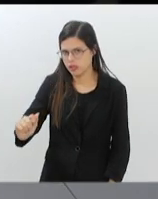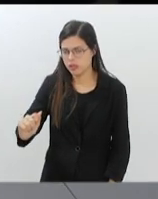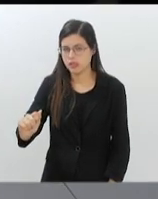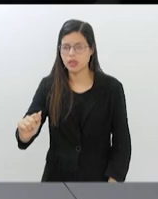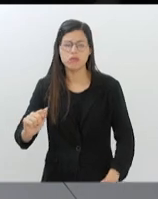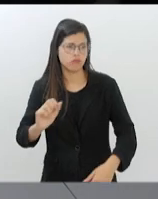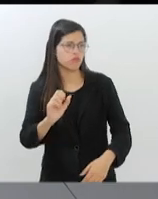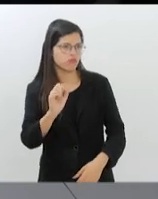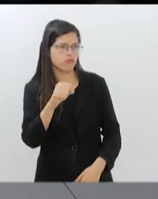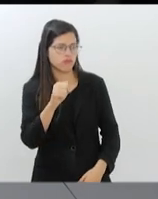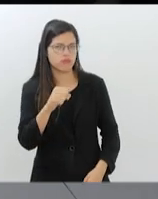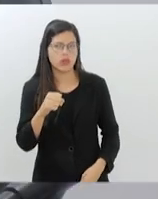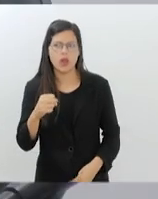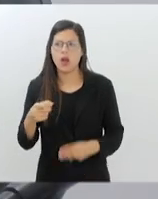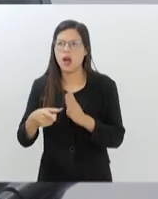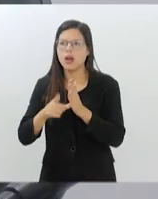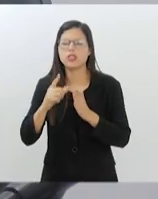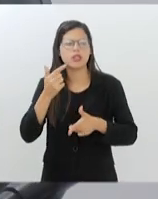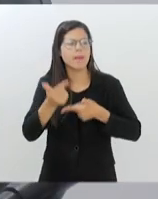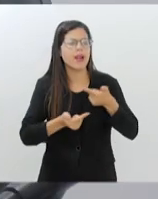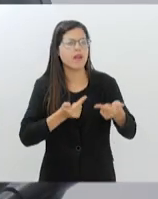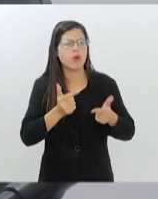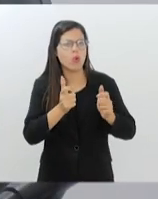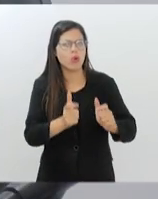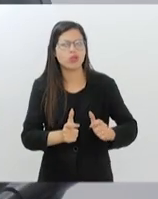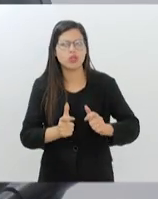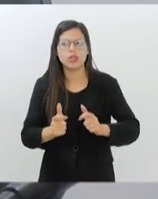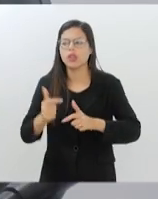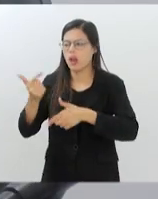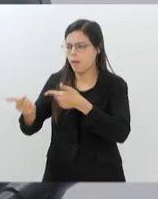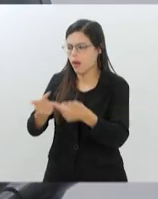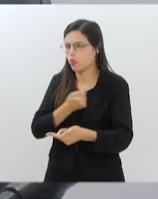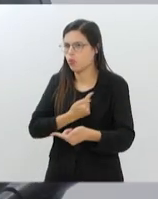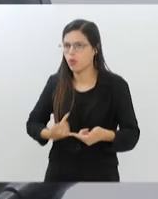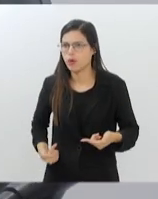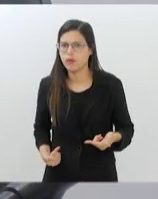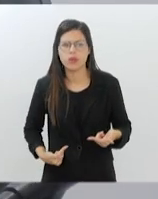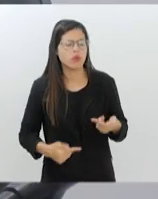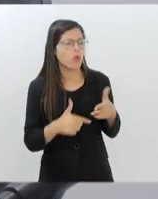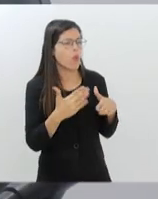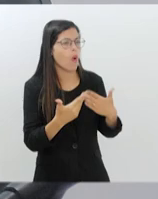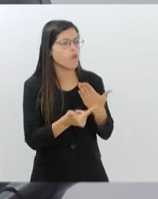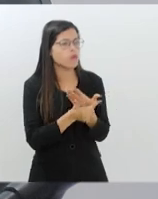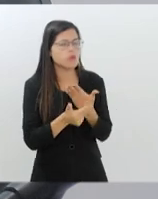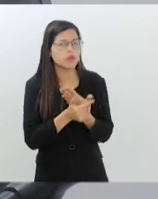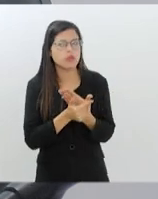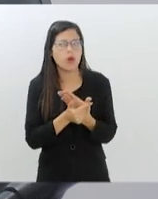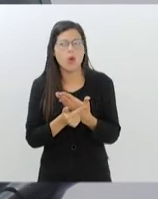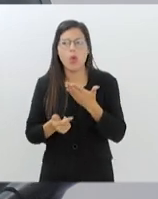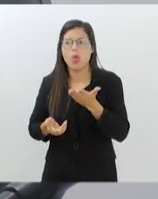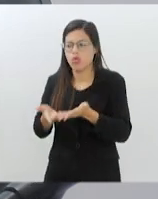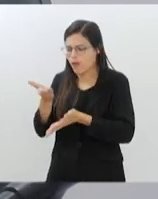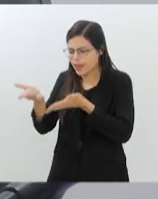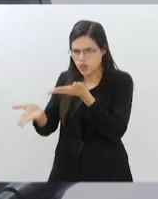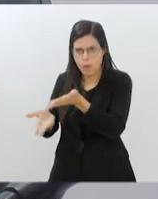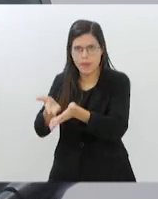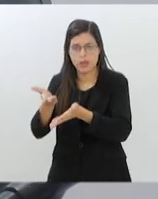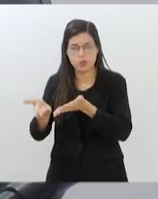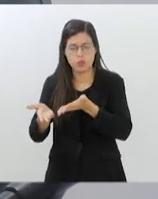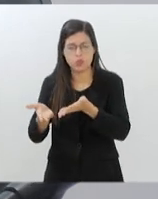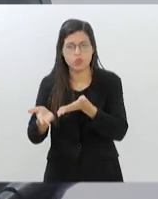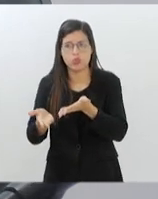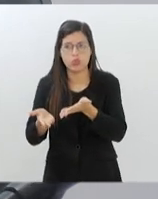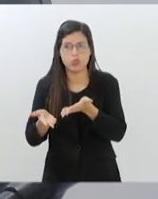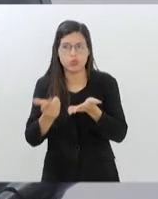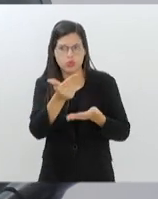agência nacional e antes ela trabalhava onde ela trabalhou no governo no atendimento acho que no atendiment f só no atendimento é eu não tinha esse